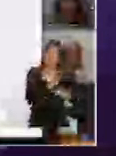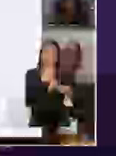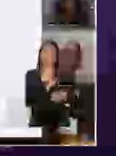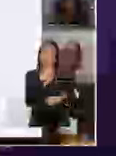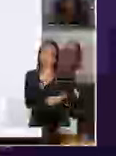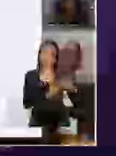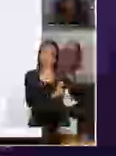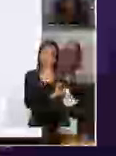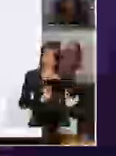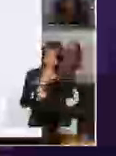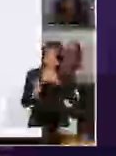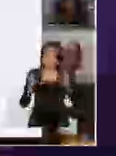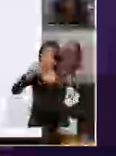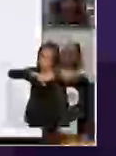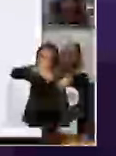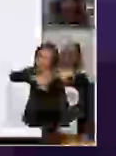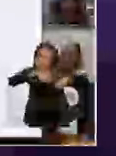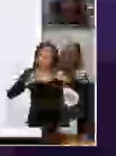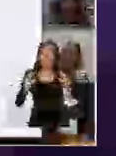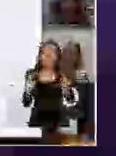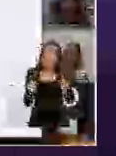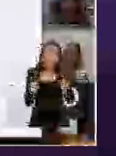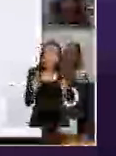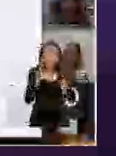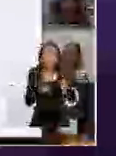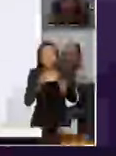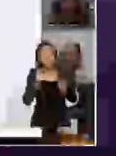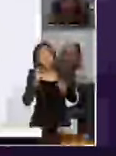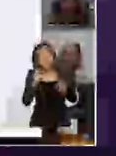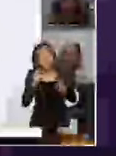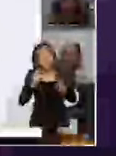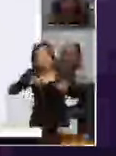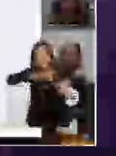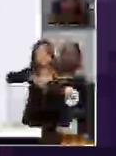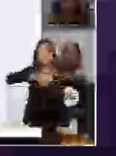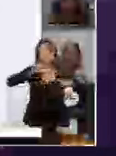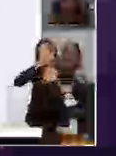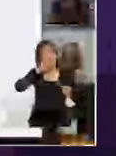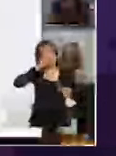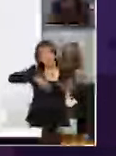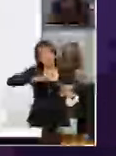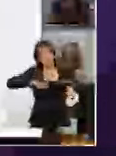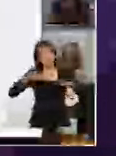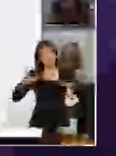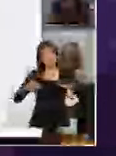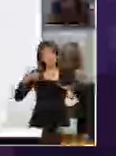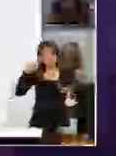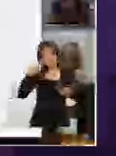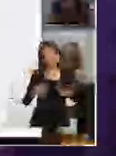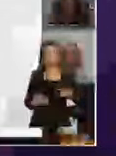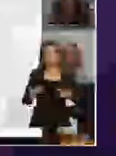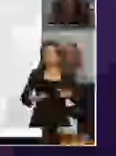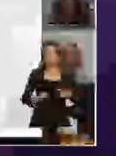a Moderna avaliaram foram muitas das vezes uma análise de risco relativo, e isso não compreende o que a gente entende